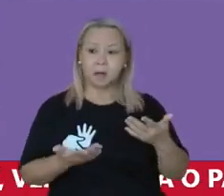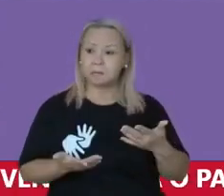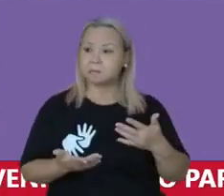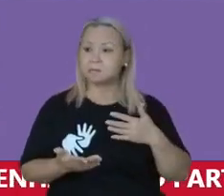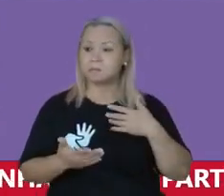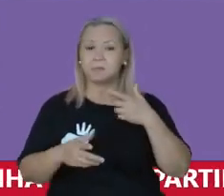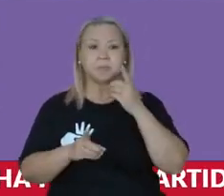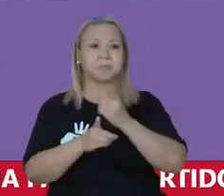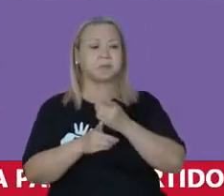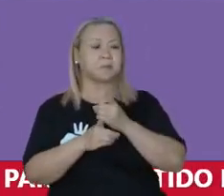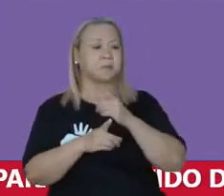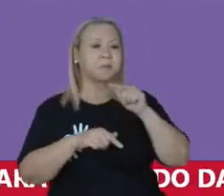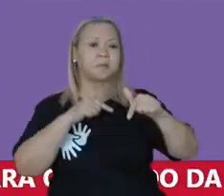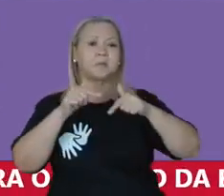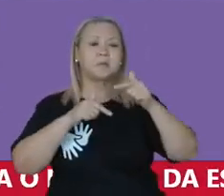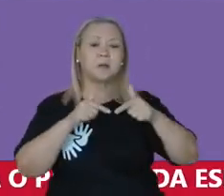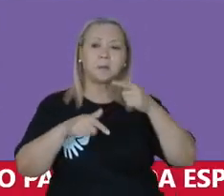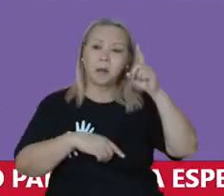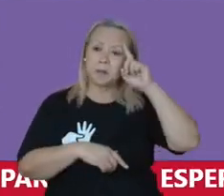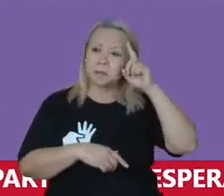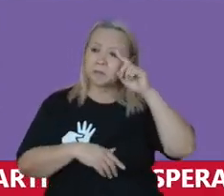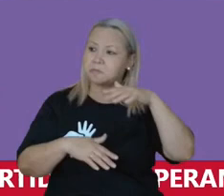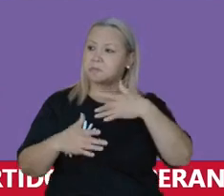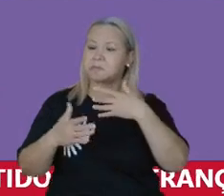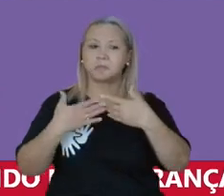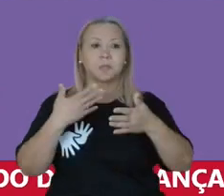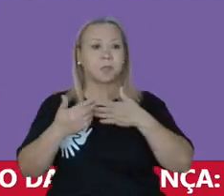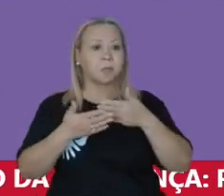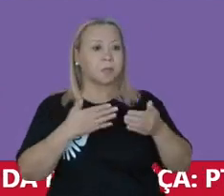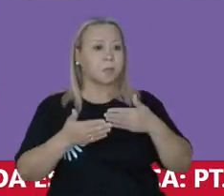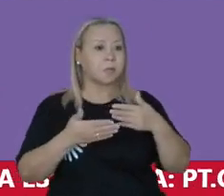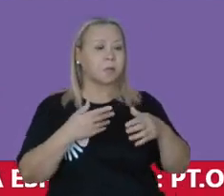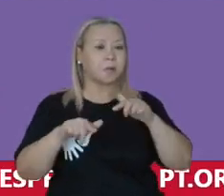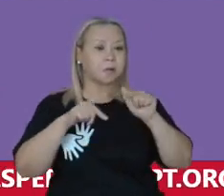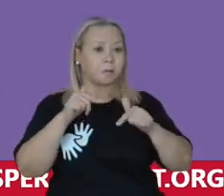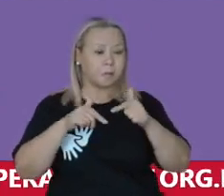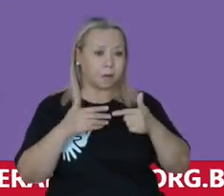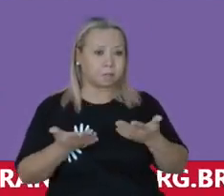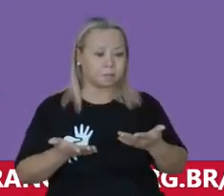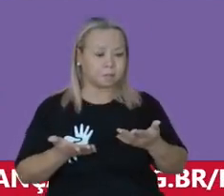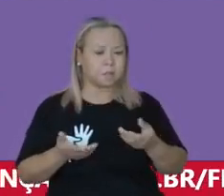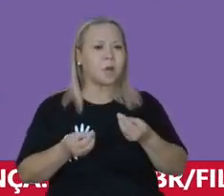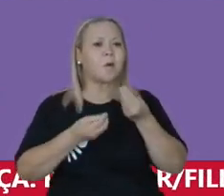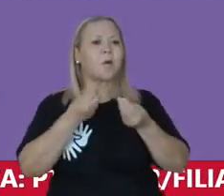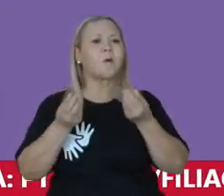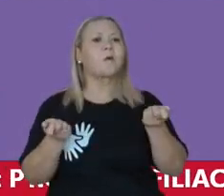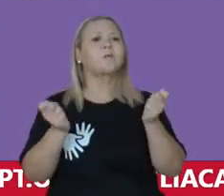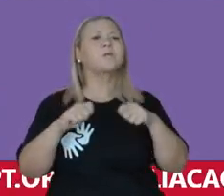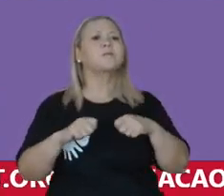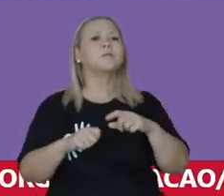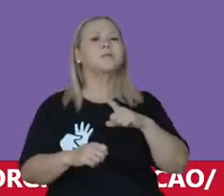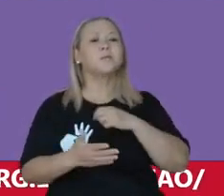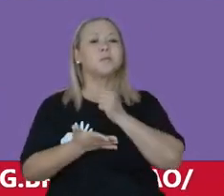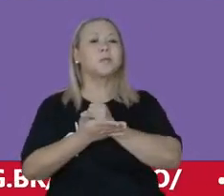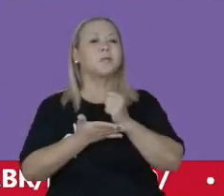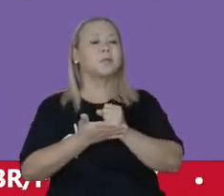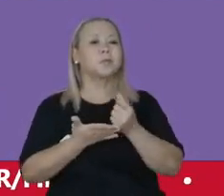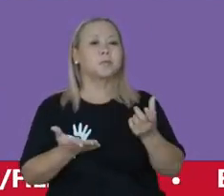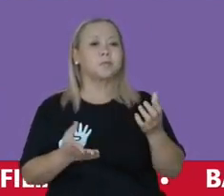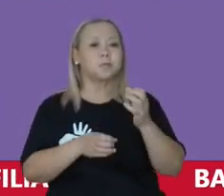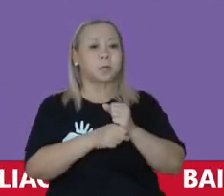encontram a cada dia para se sustentarem. Então, como é que é possível ter este registro para contar o